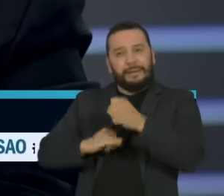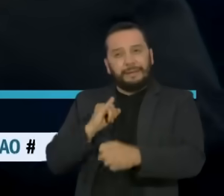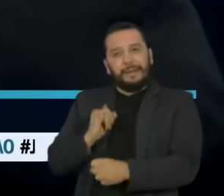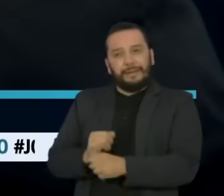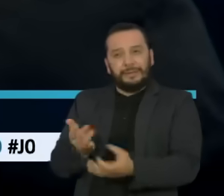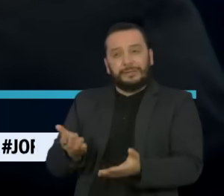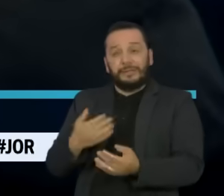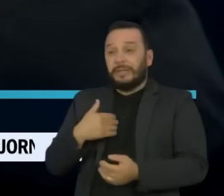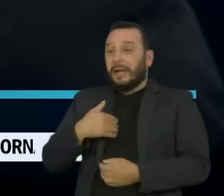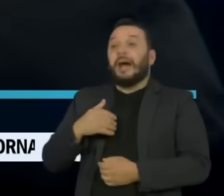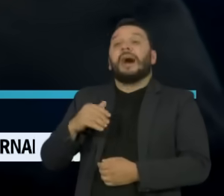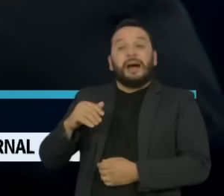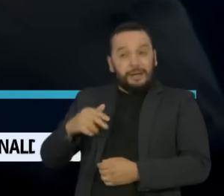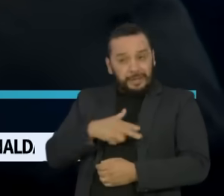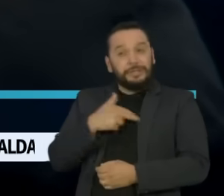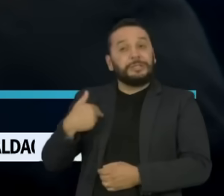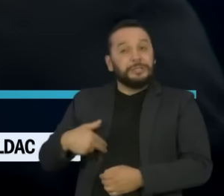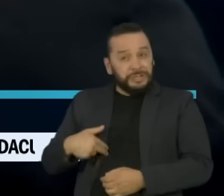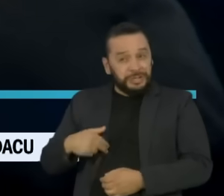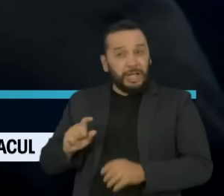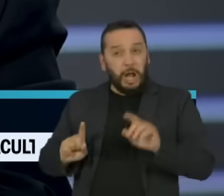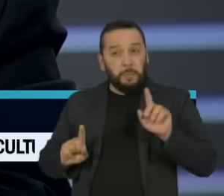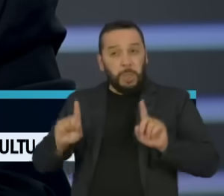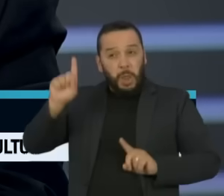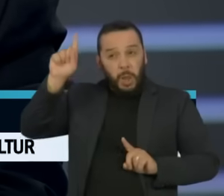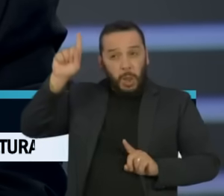muito adiantada em tecnologia 5G,